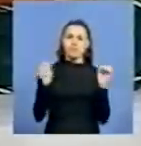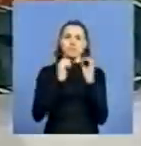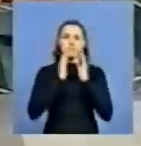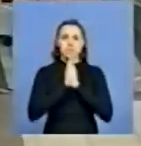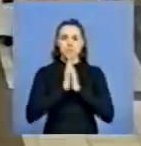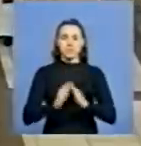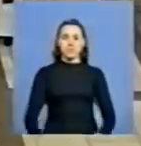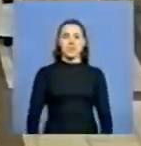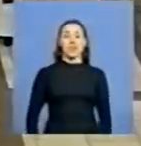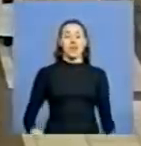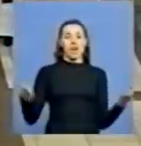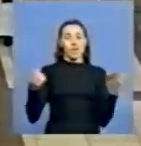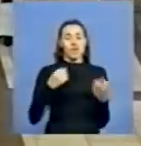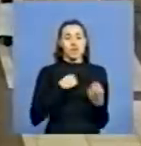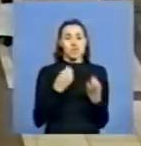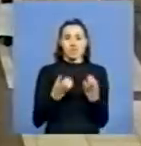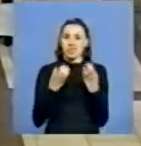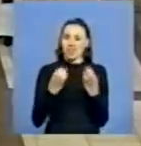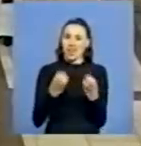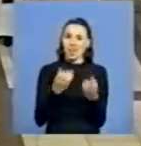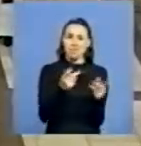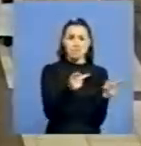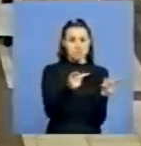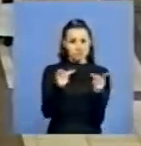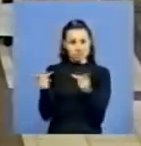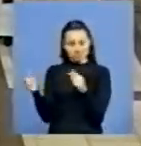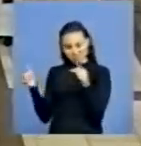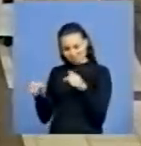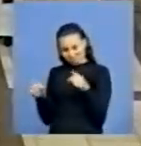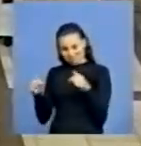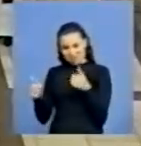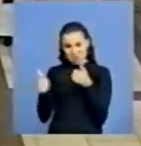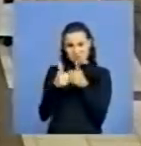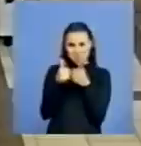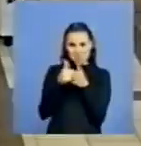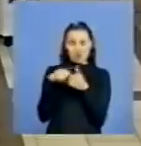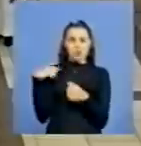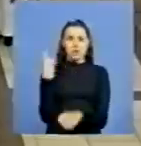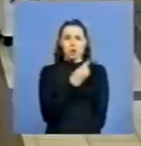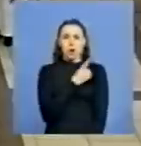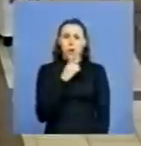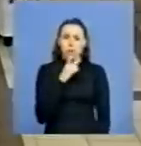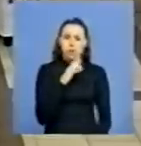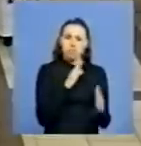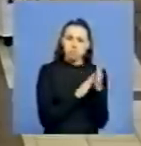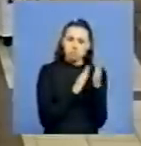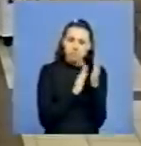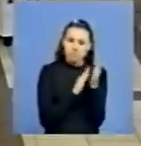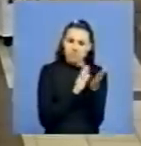Agora gostaria de convidar aqui os nossos aniversariantes.